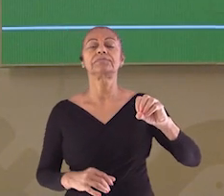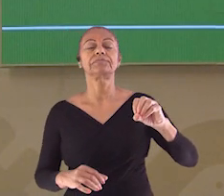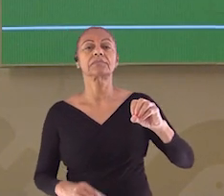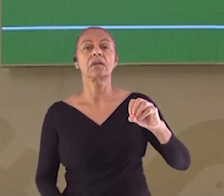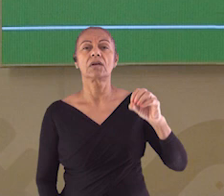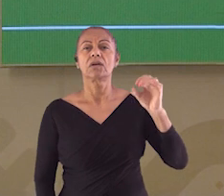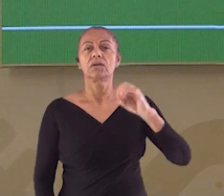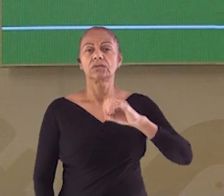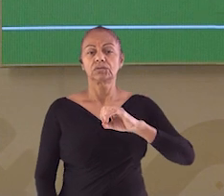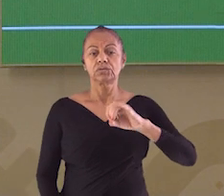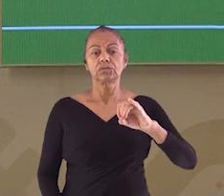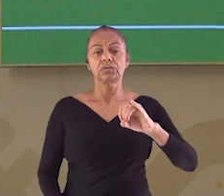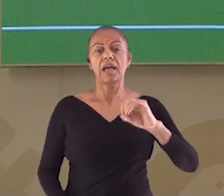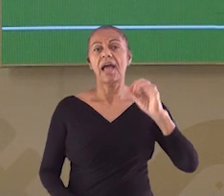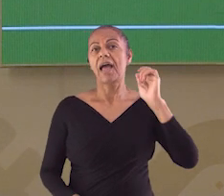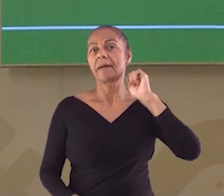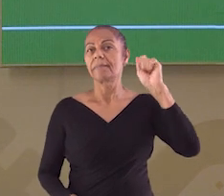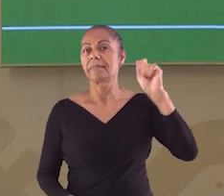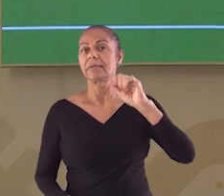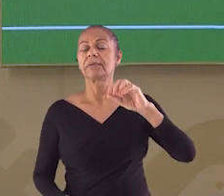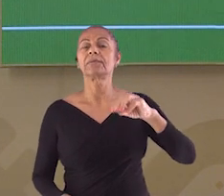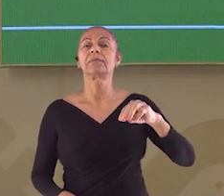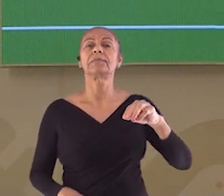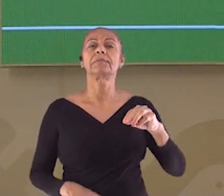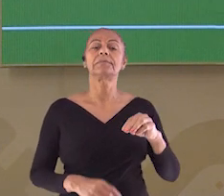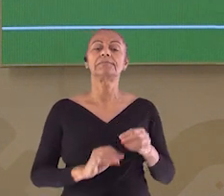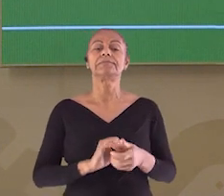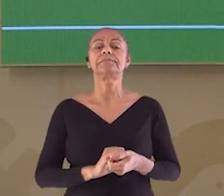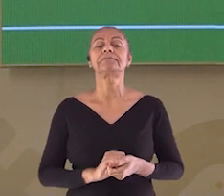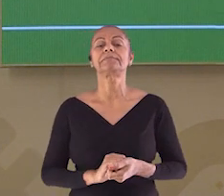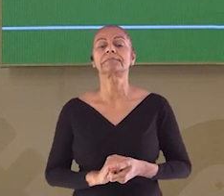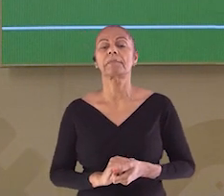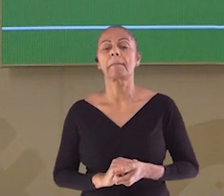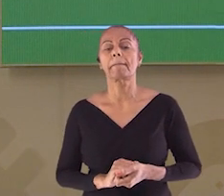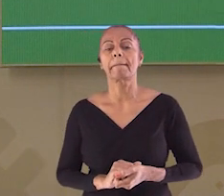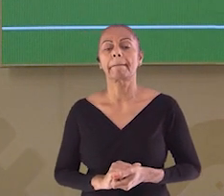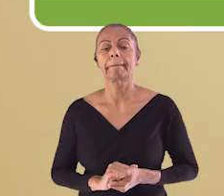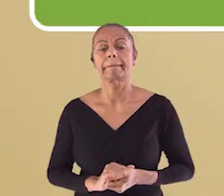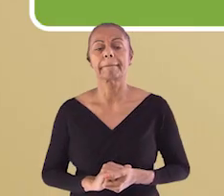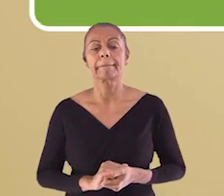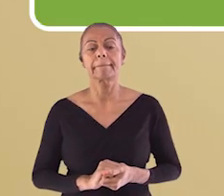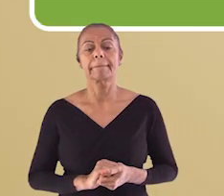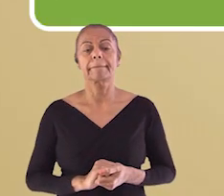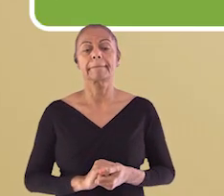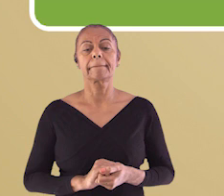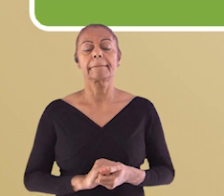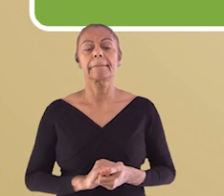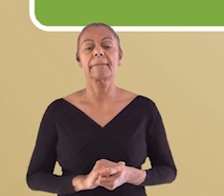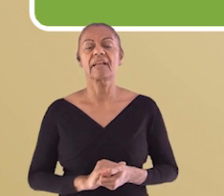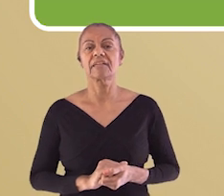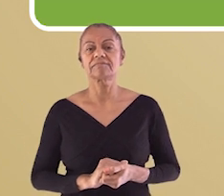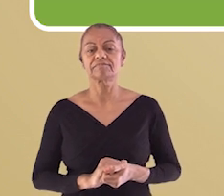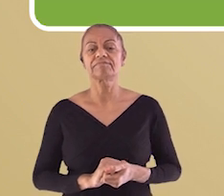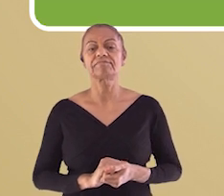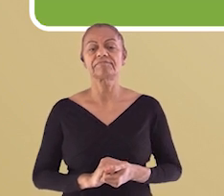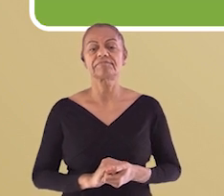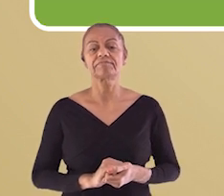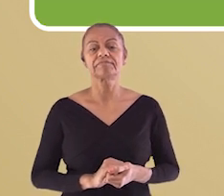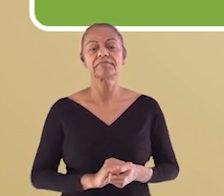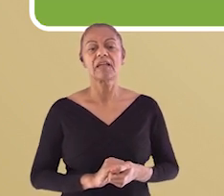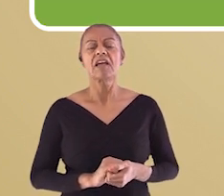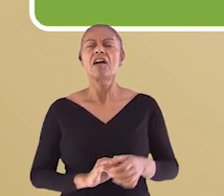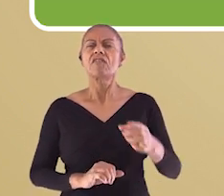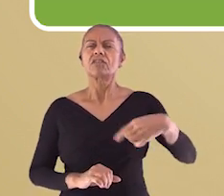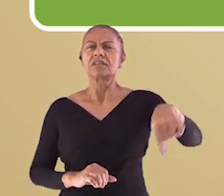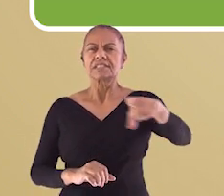pouco mais dos tipos de calendários conforme algumas civilizações. Mas vocês concordam comigo